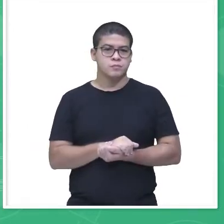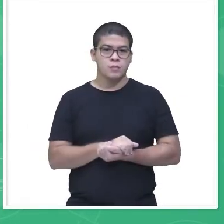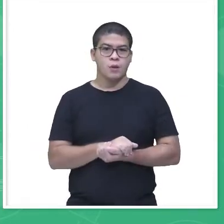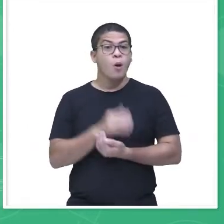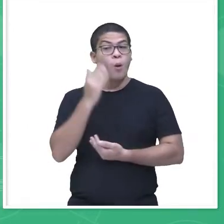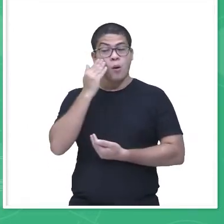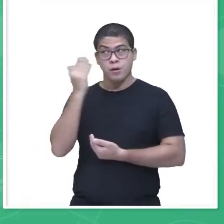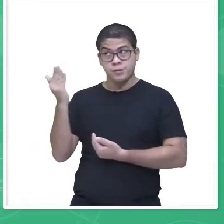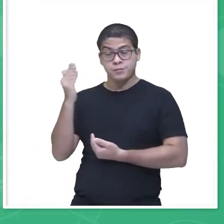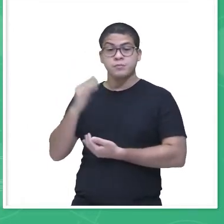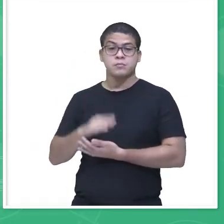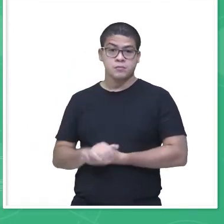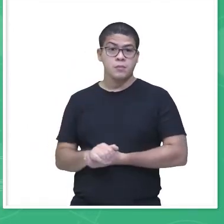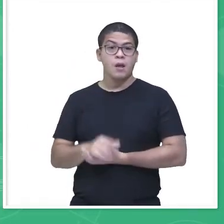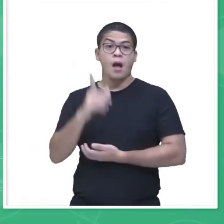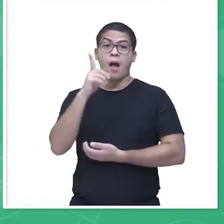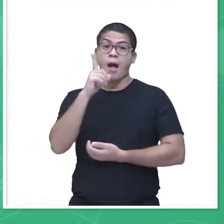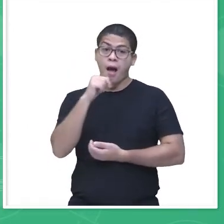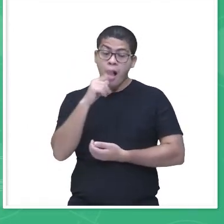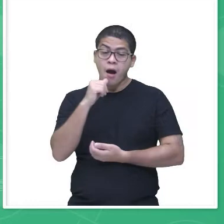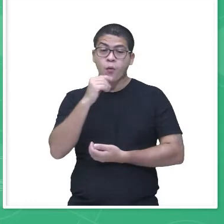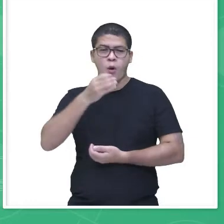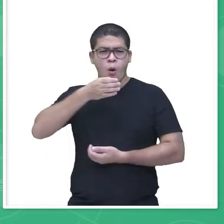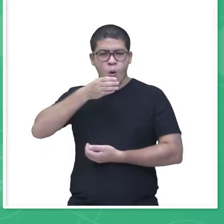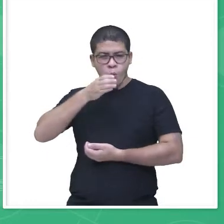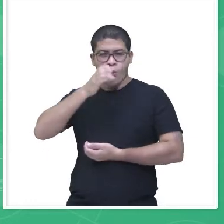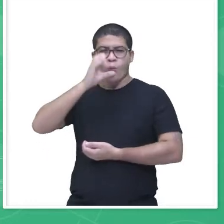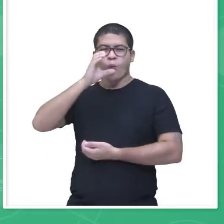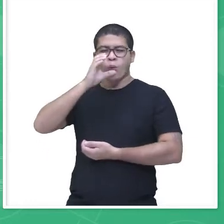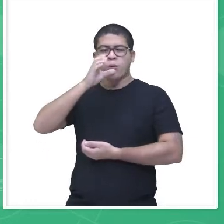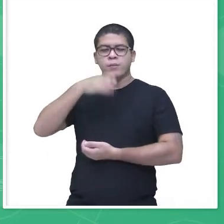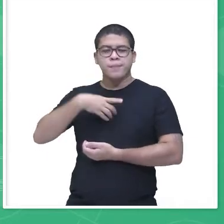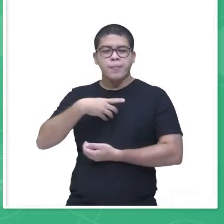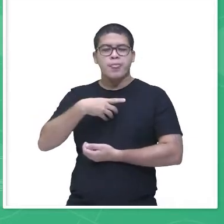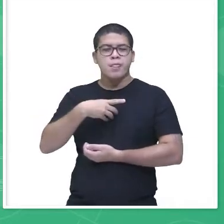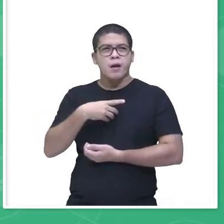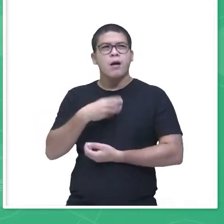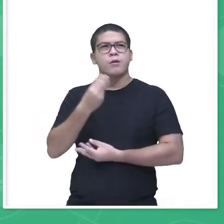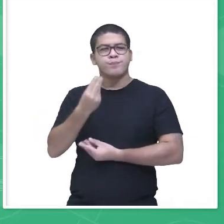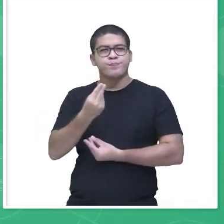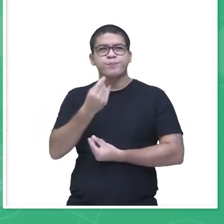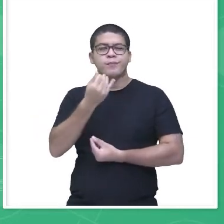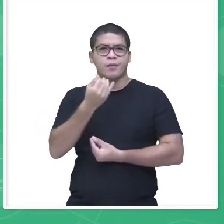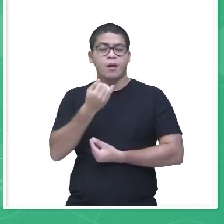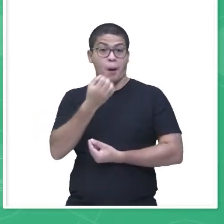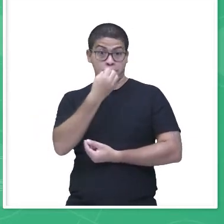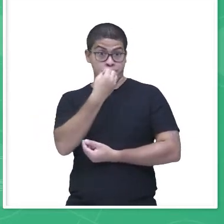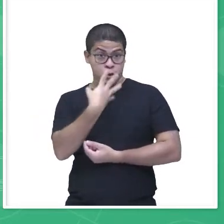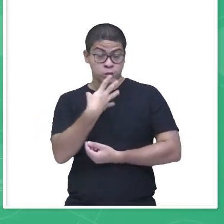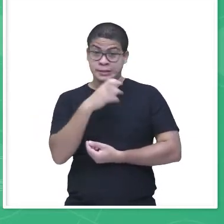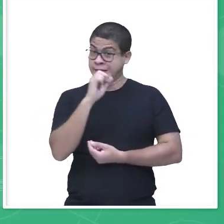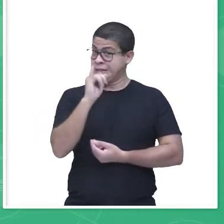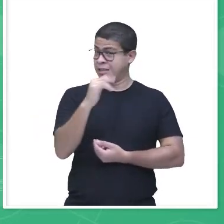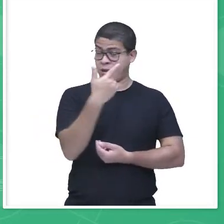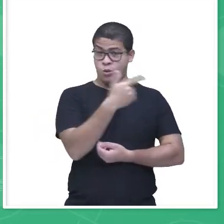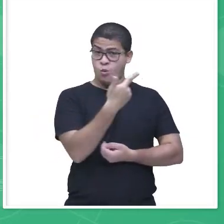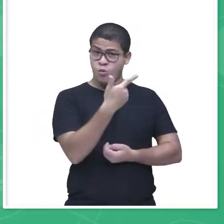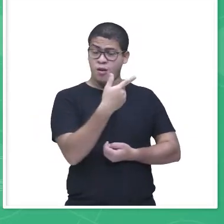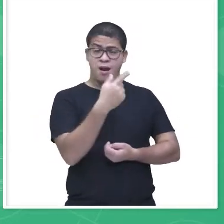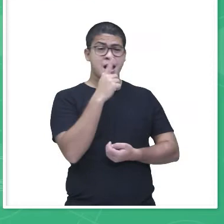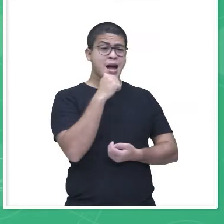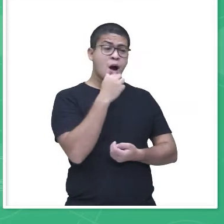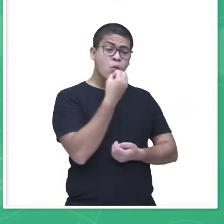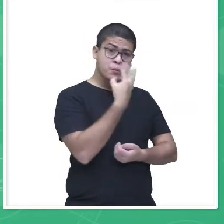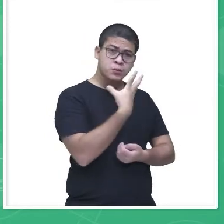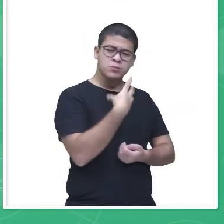aí temos que tomar sempre água potável, né? Então filtre a água, se não tem filtro, ferva ela. E aí